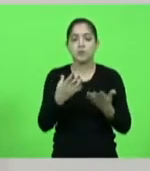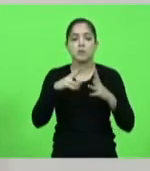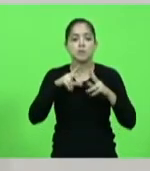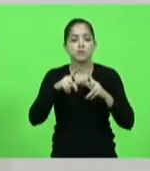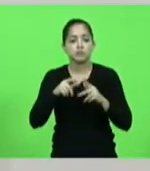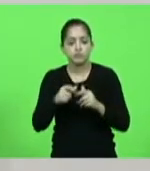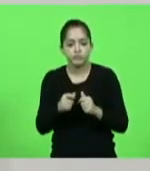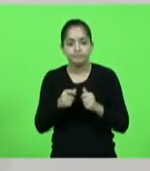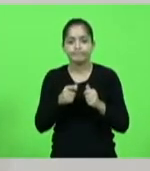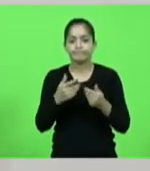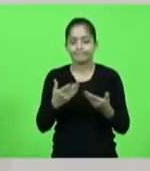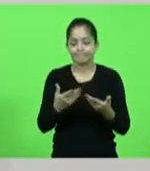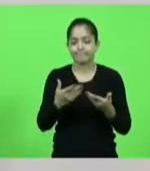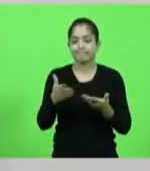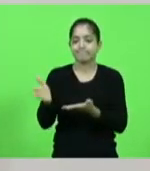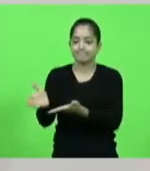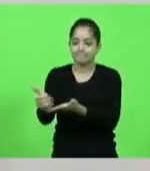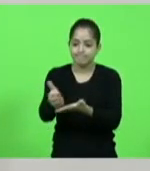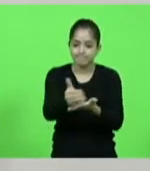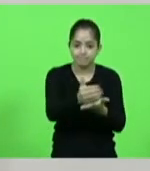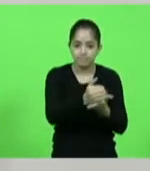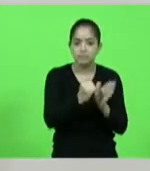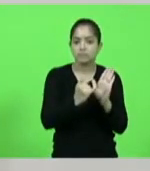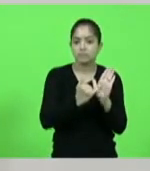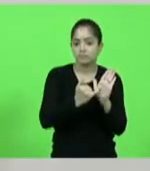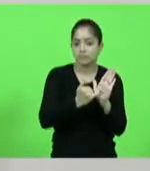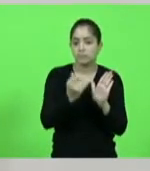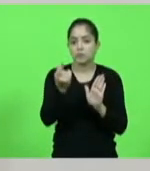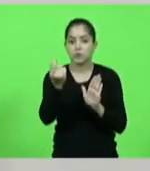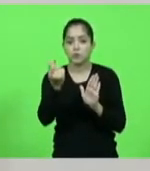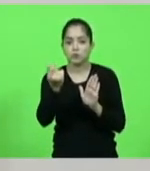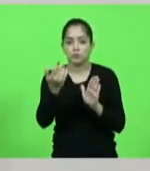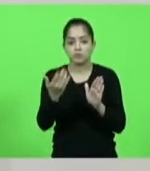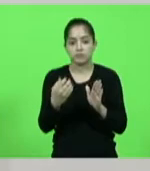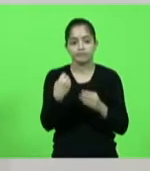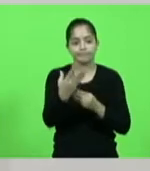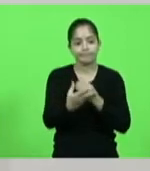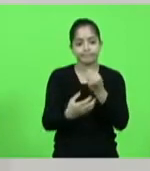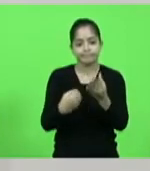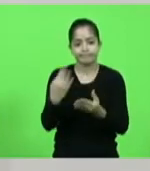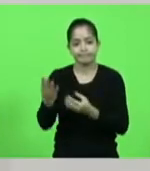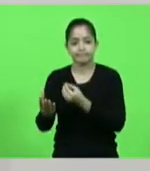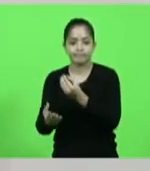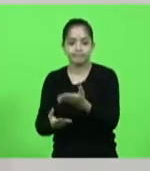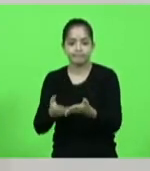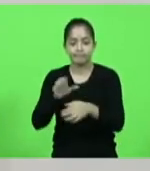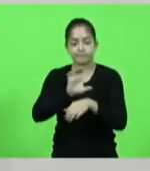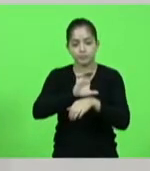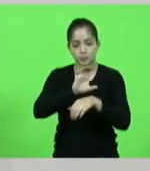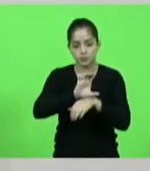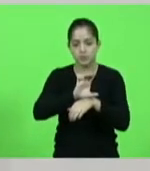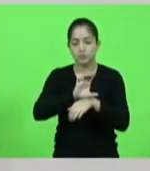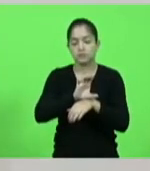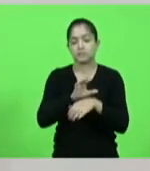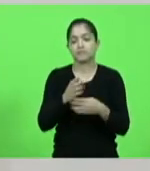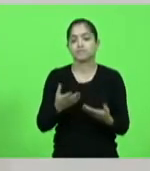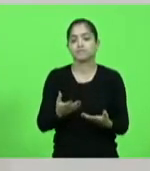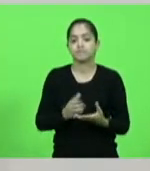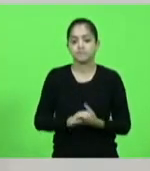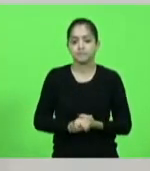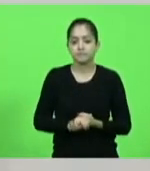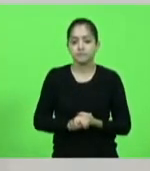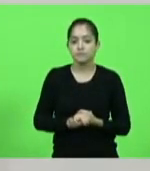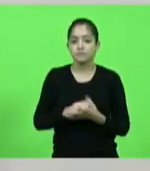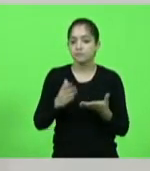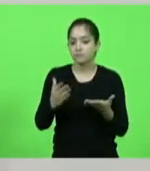essa cidade arrecada, de tudo o que essa cidade ela dá de bom para Santa Catarina também. Não vou